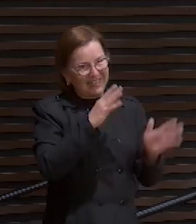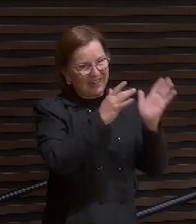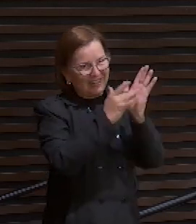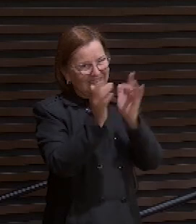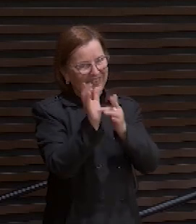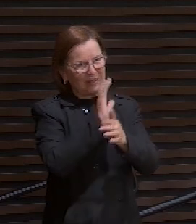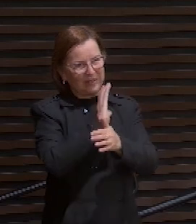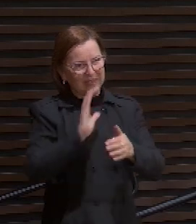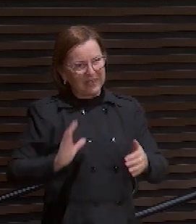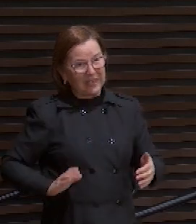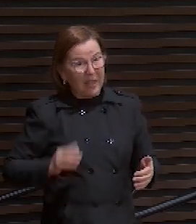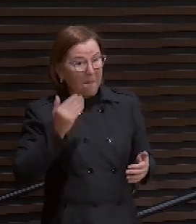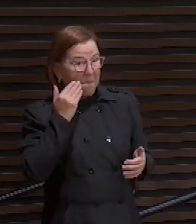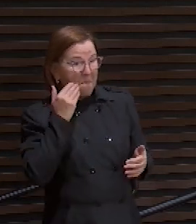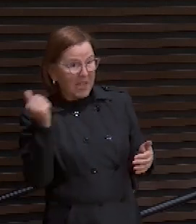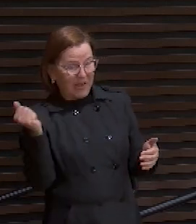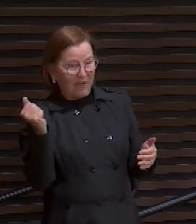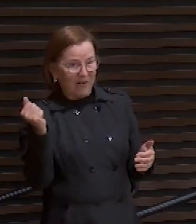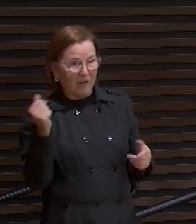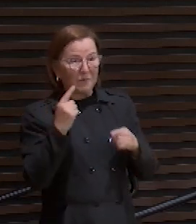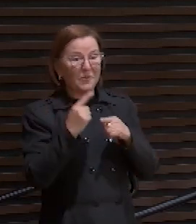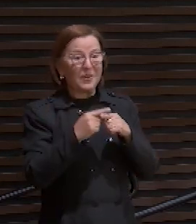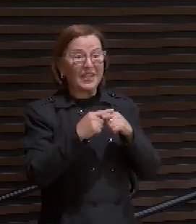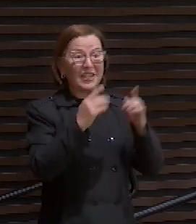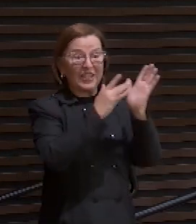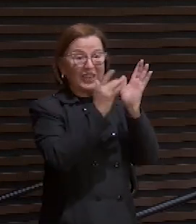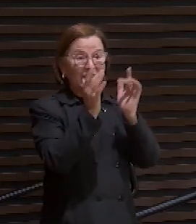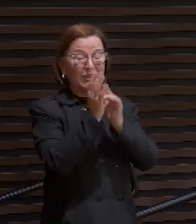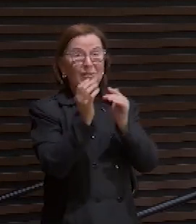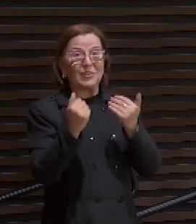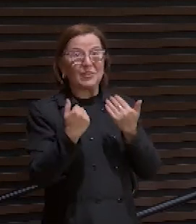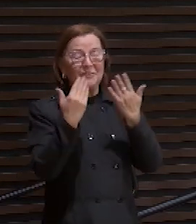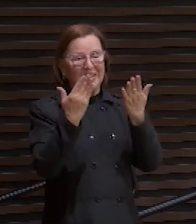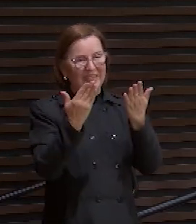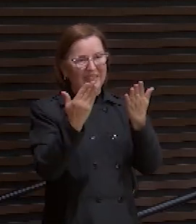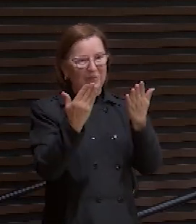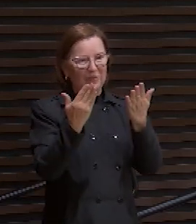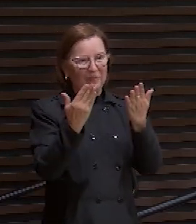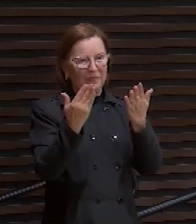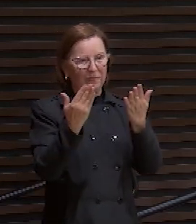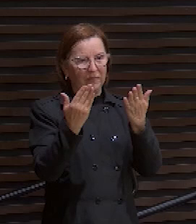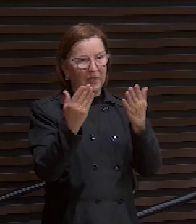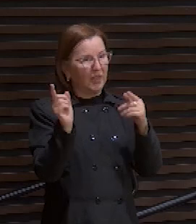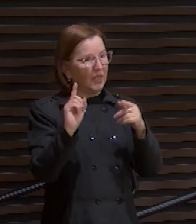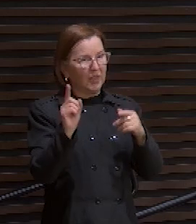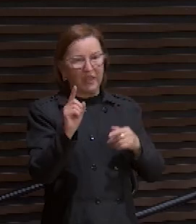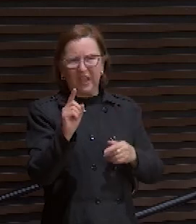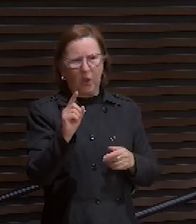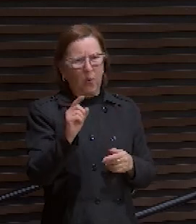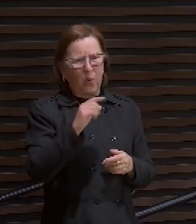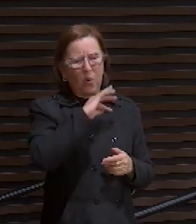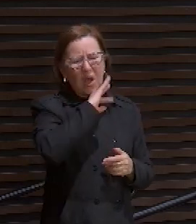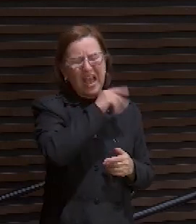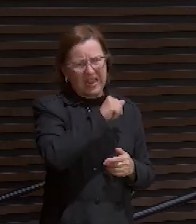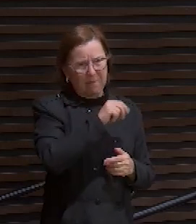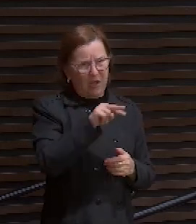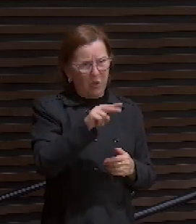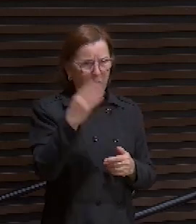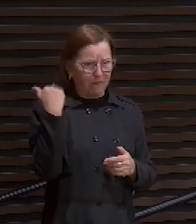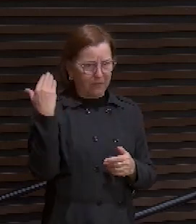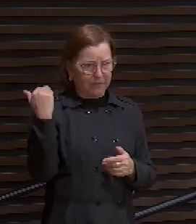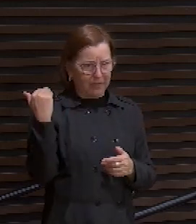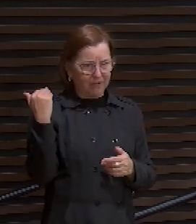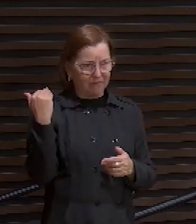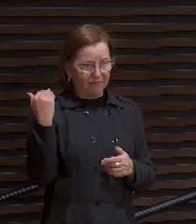infinitamente melhor porque ele se ofereceu e não um animal. E ninguém